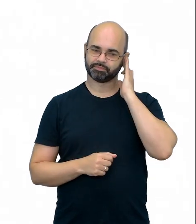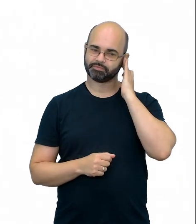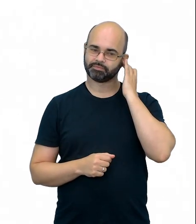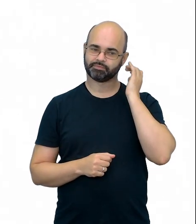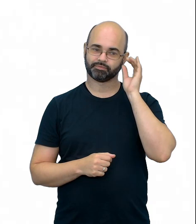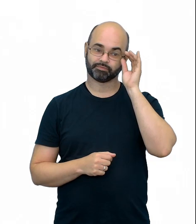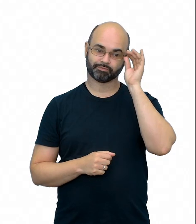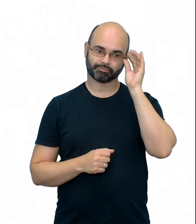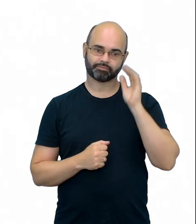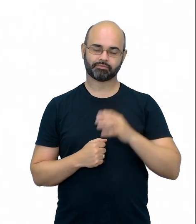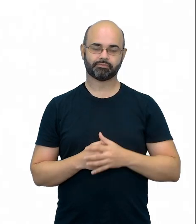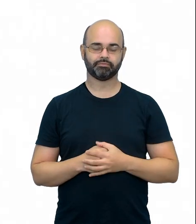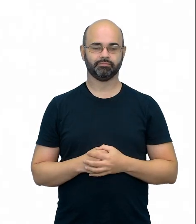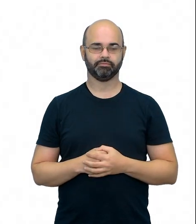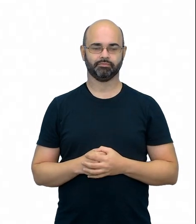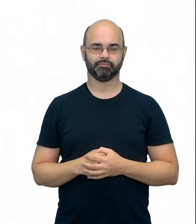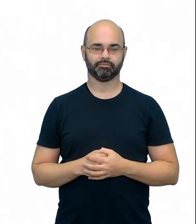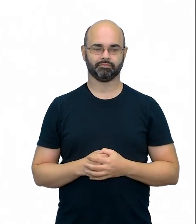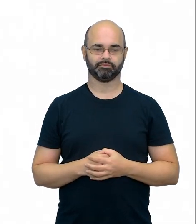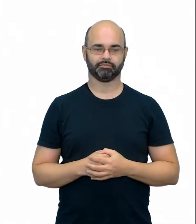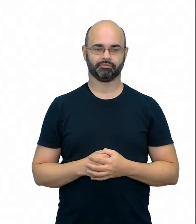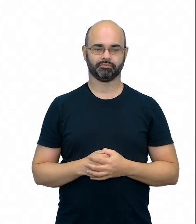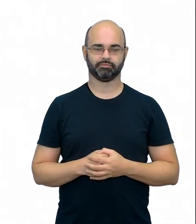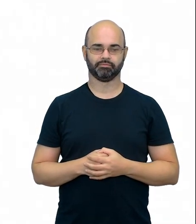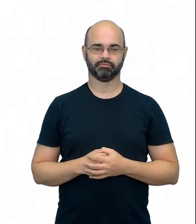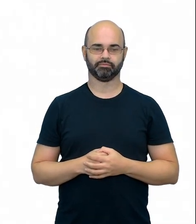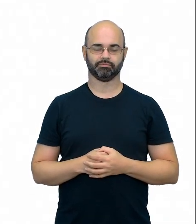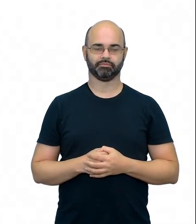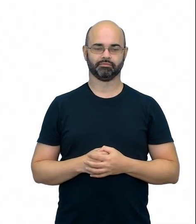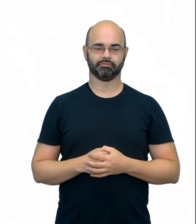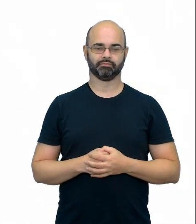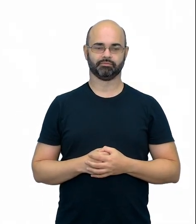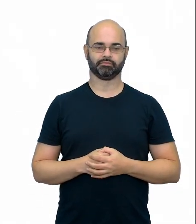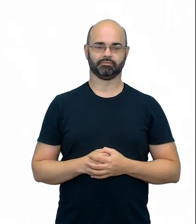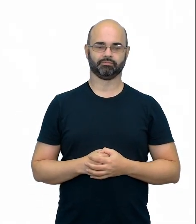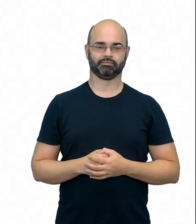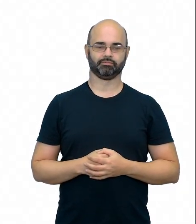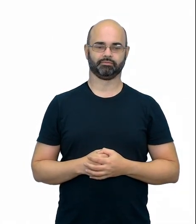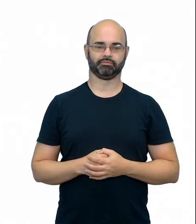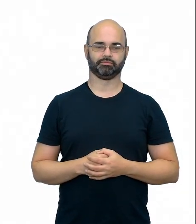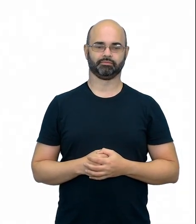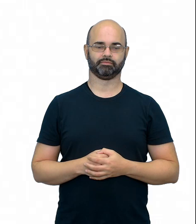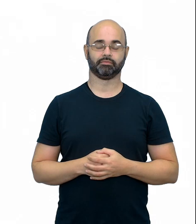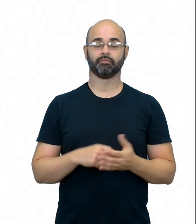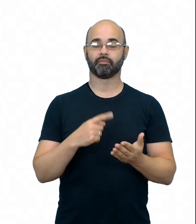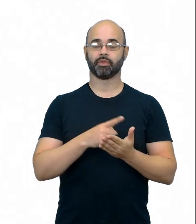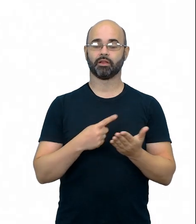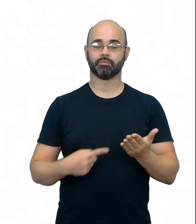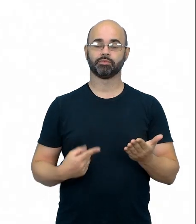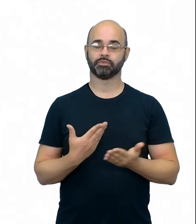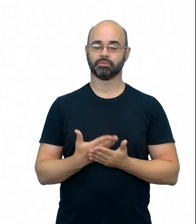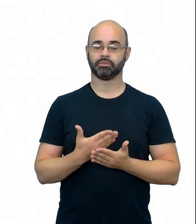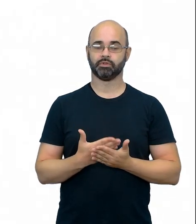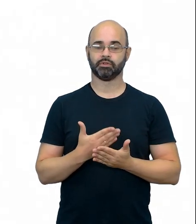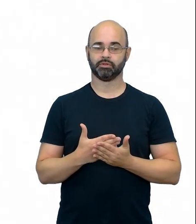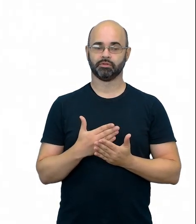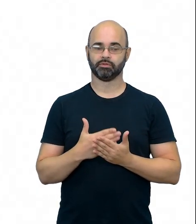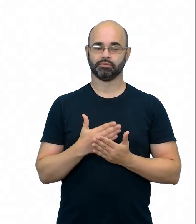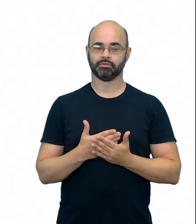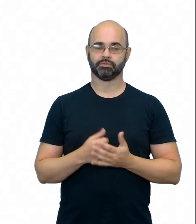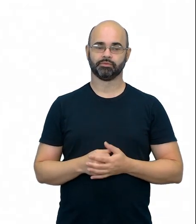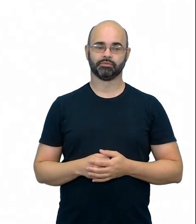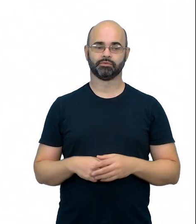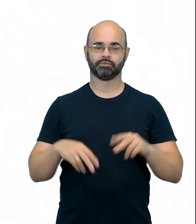Temos aí, então, ele coloca para os alunos na apostila um trecho, certo?